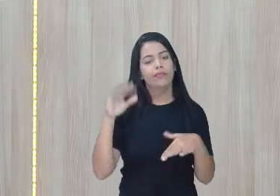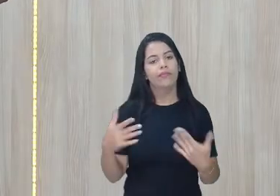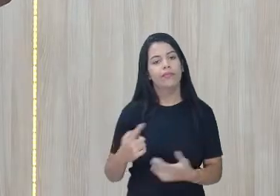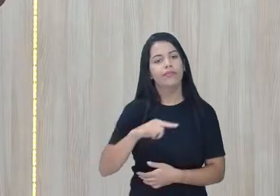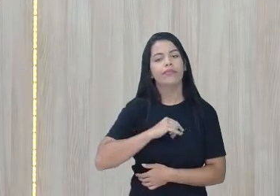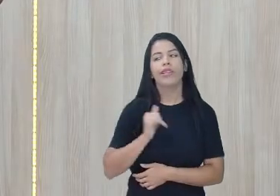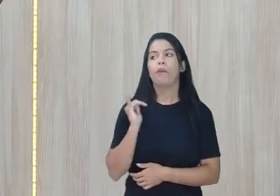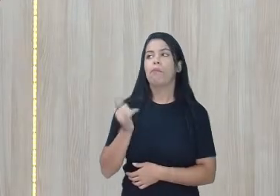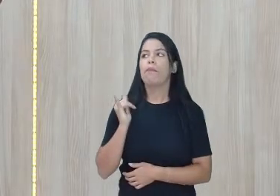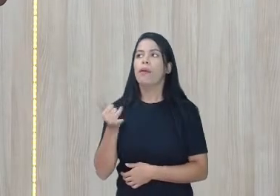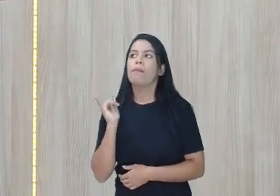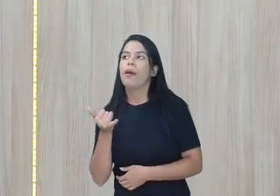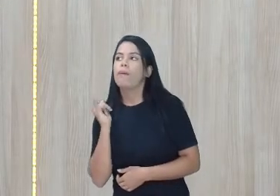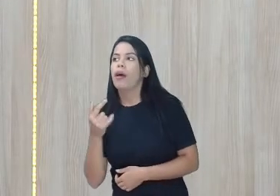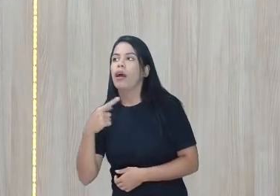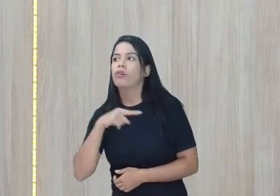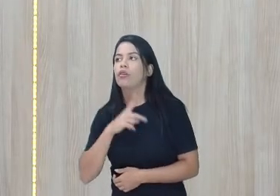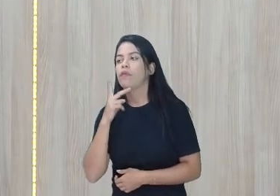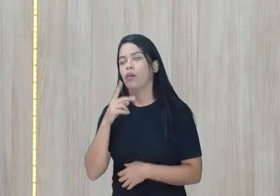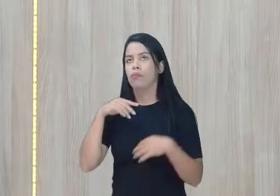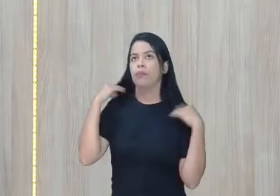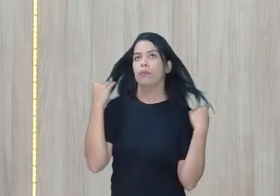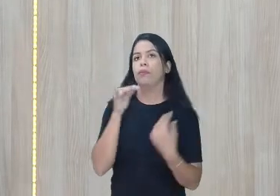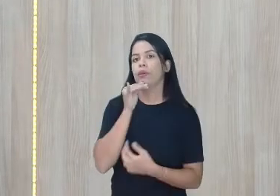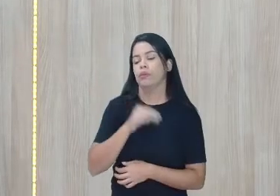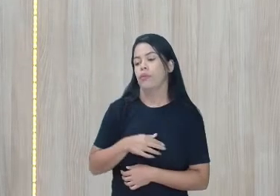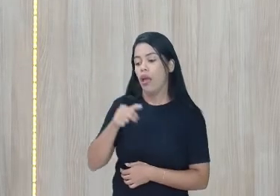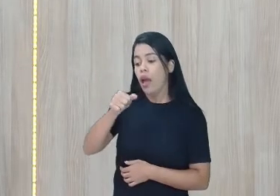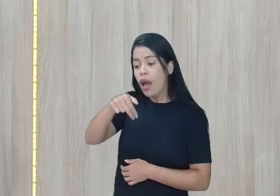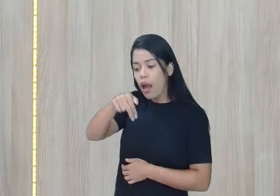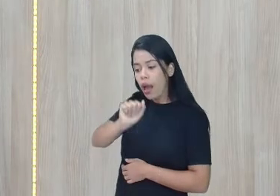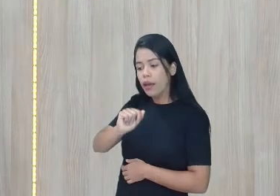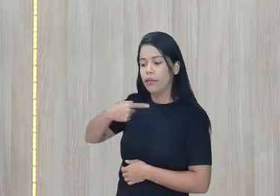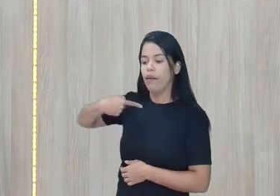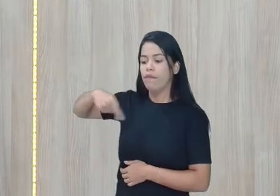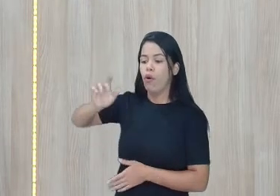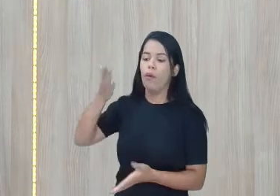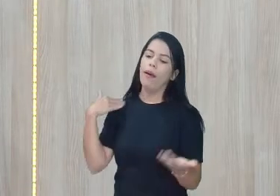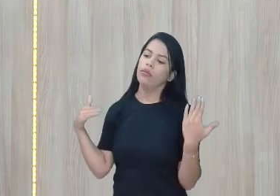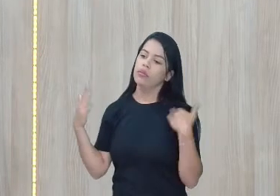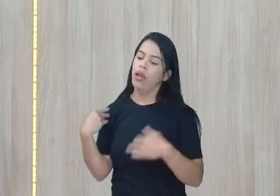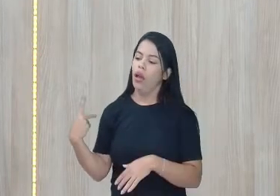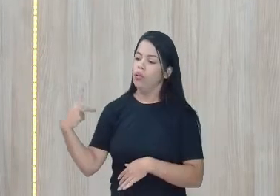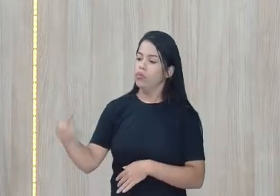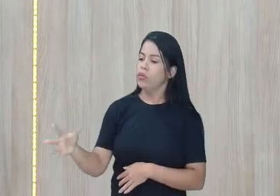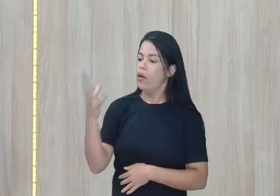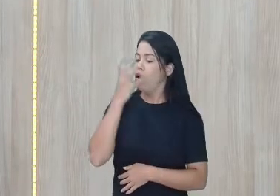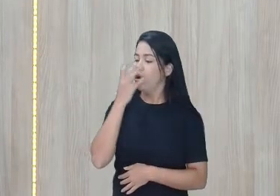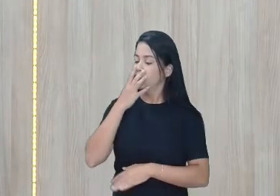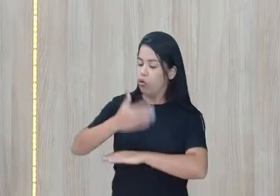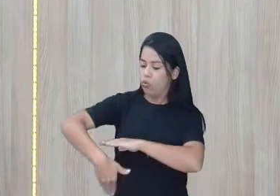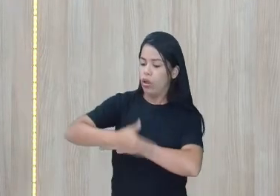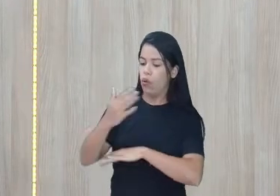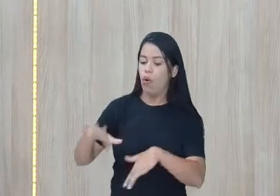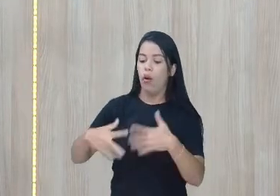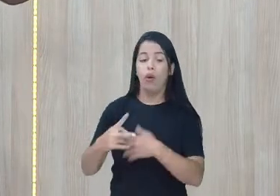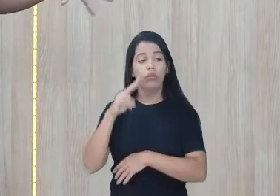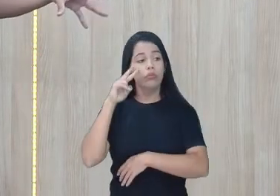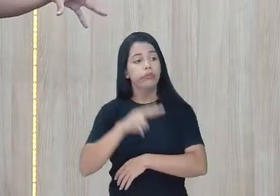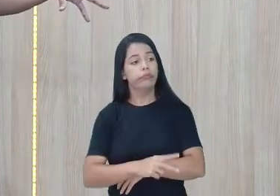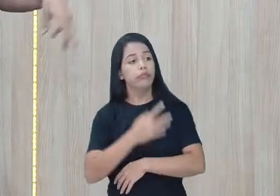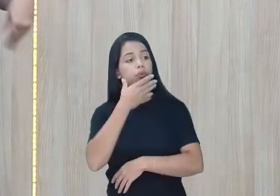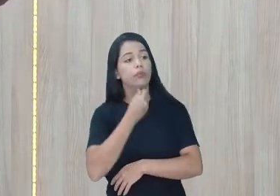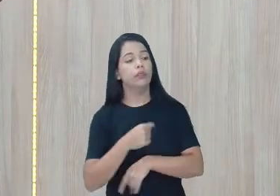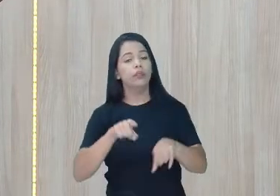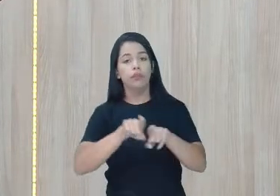uma história, a gente está dizendo, ó, Ana estava passeando com o cachorro dela pela rua, quando viu um menino também passeando com seu